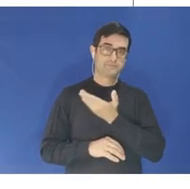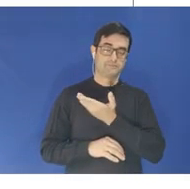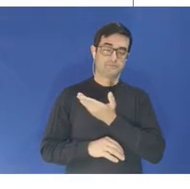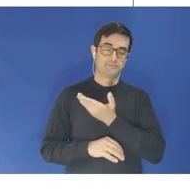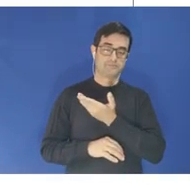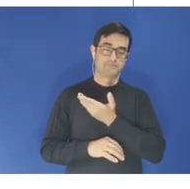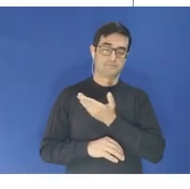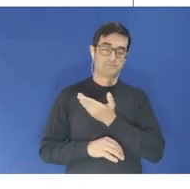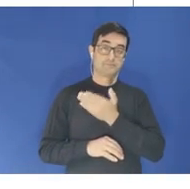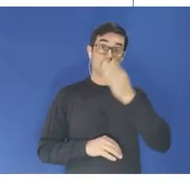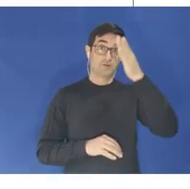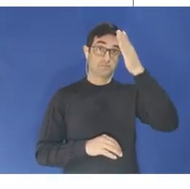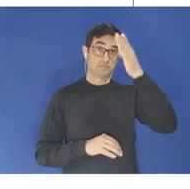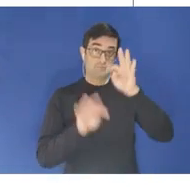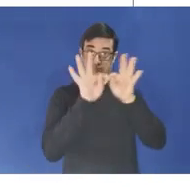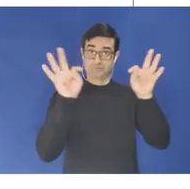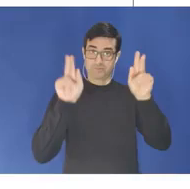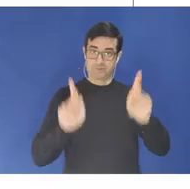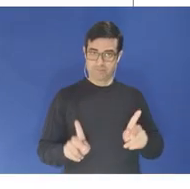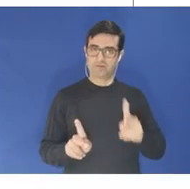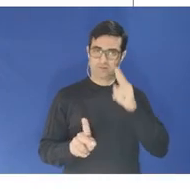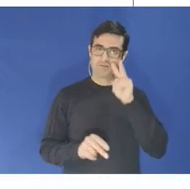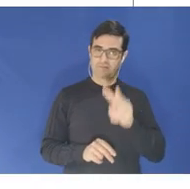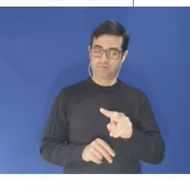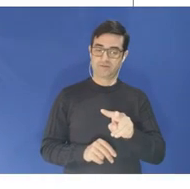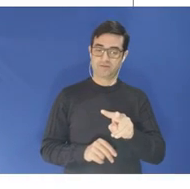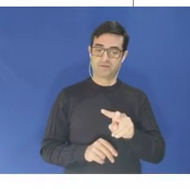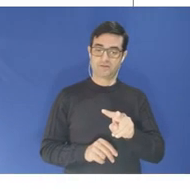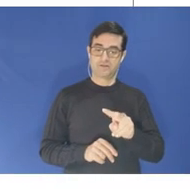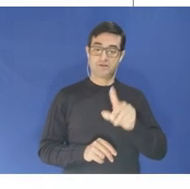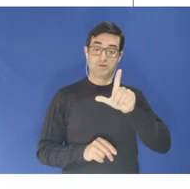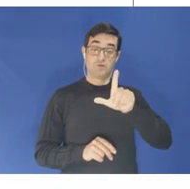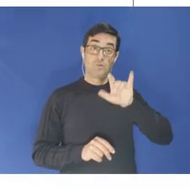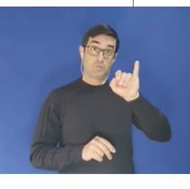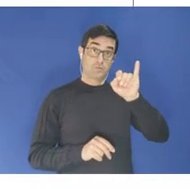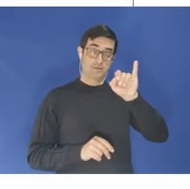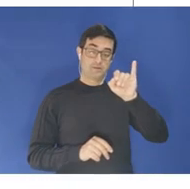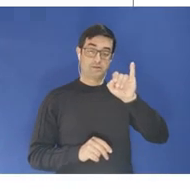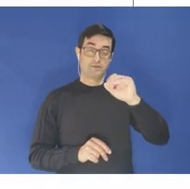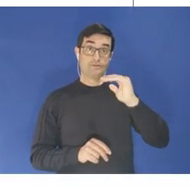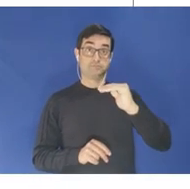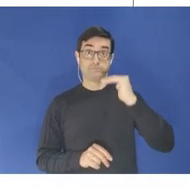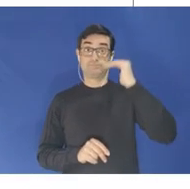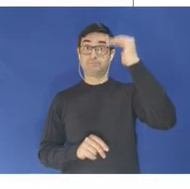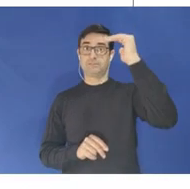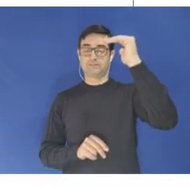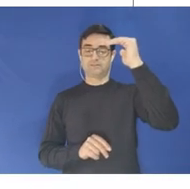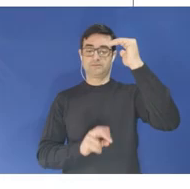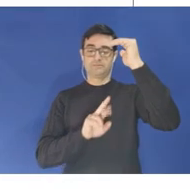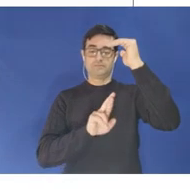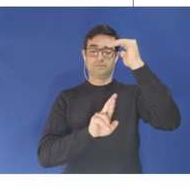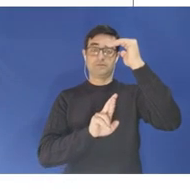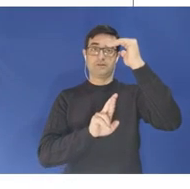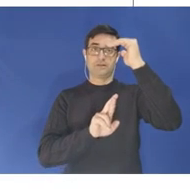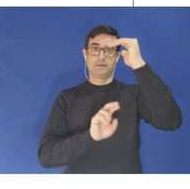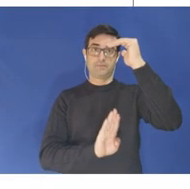tabela periódica, na primeira família, o rubídio também. Só que o lítio está lá em cima e o rubídio embaixo. Em uma mesma família,